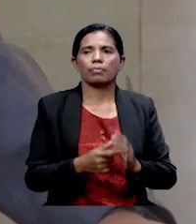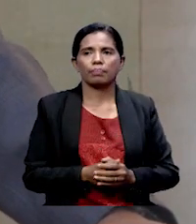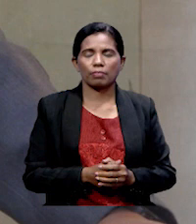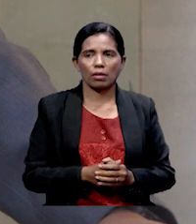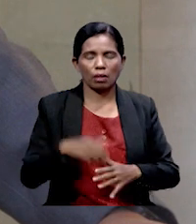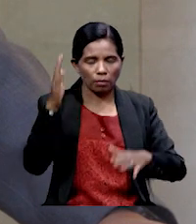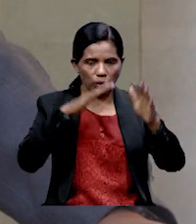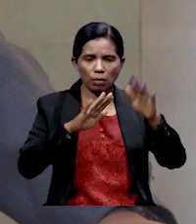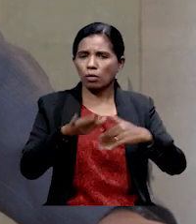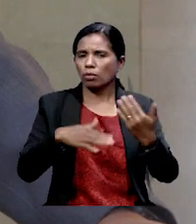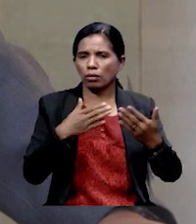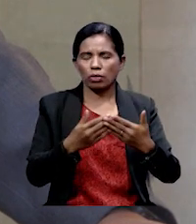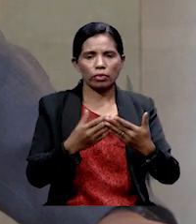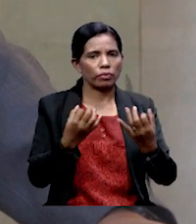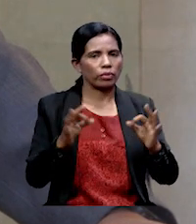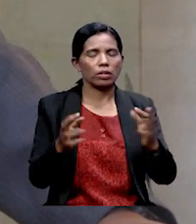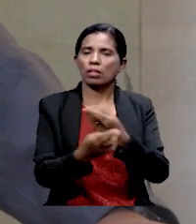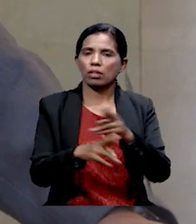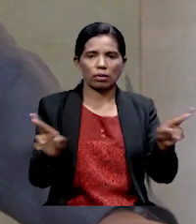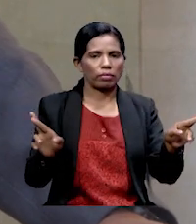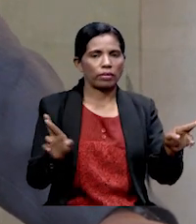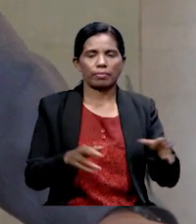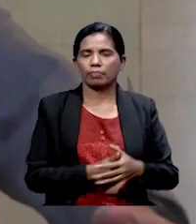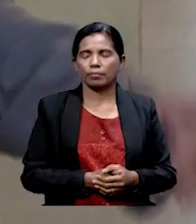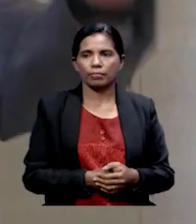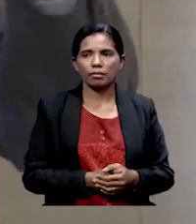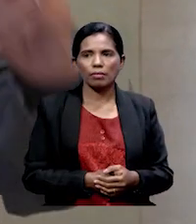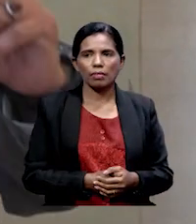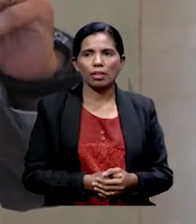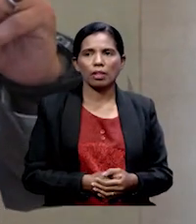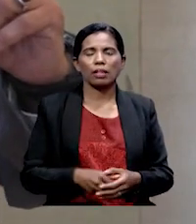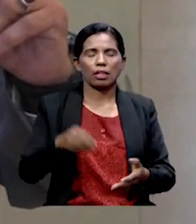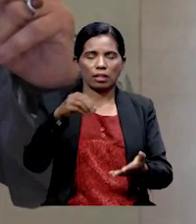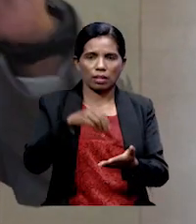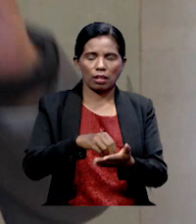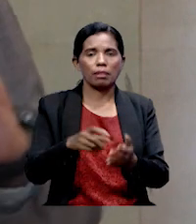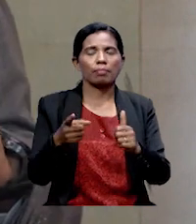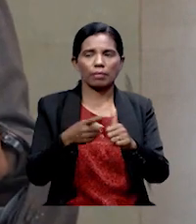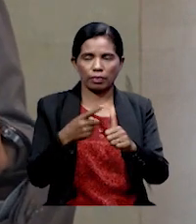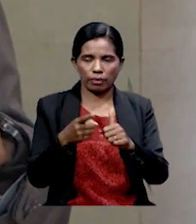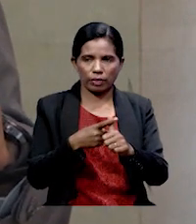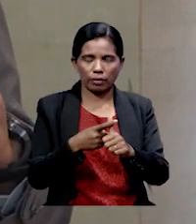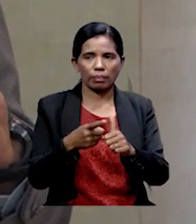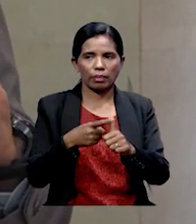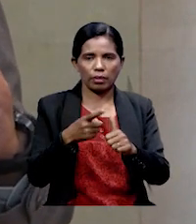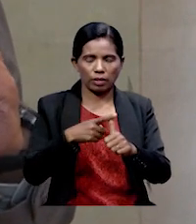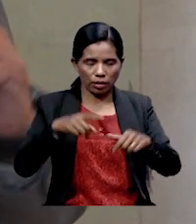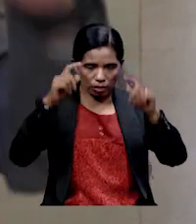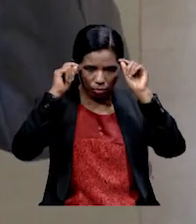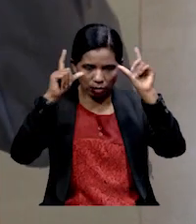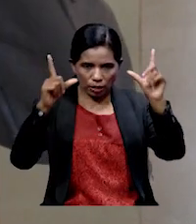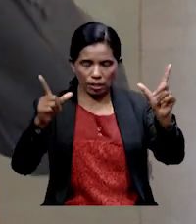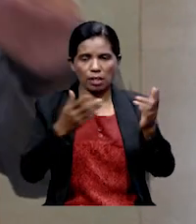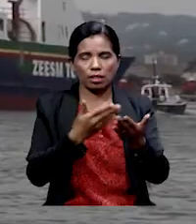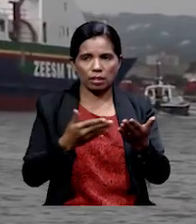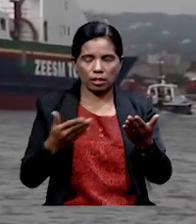Problema foi todo resolvido ana. E né, investimento primeiro, primeiro investimento Timor-Nia, e